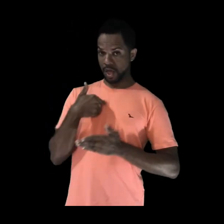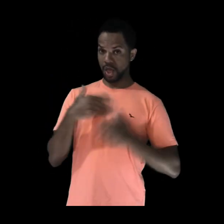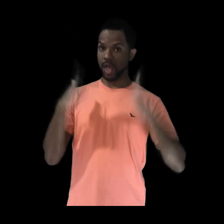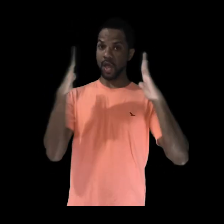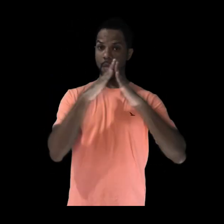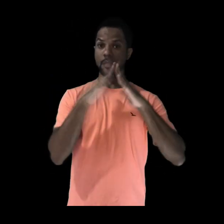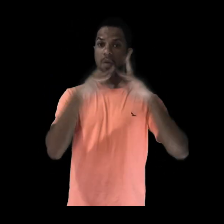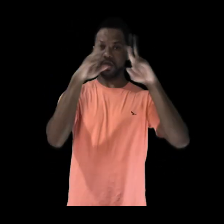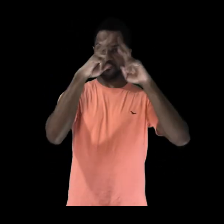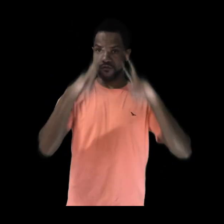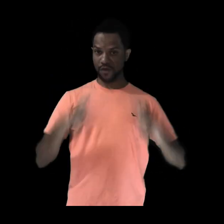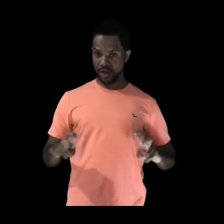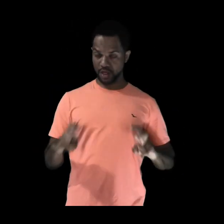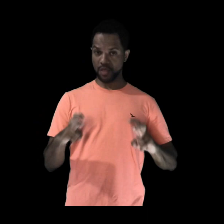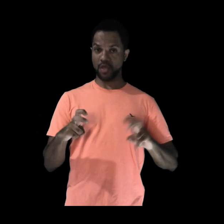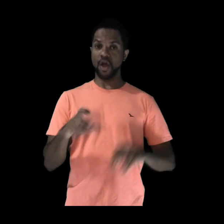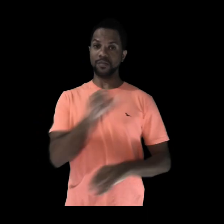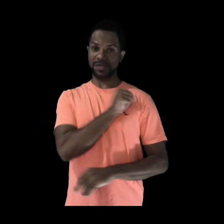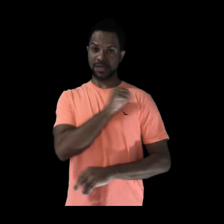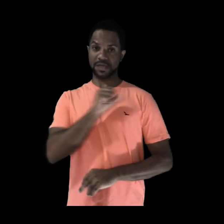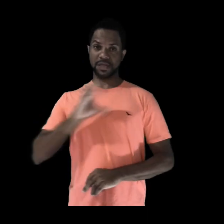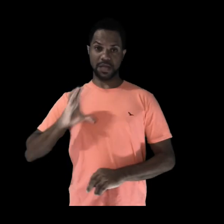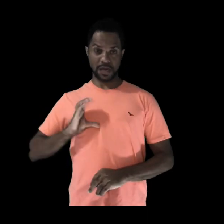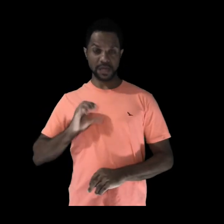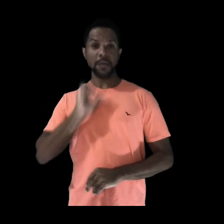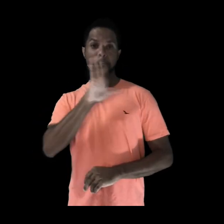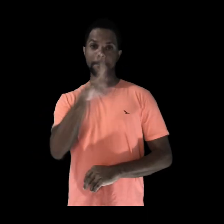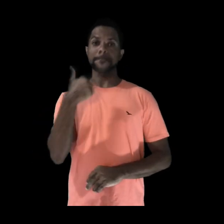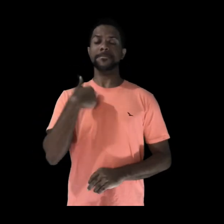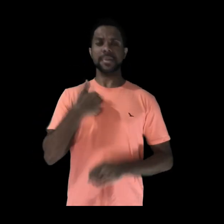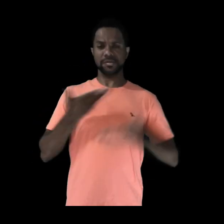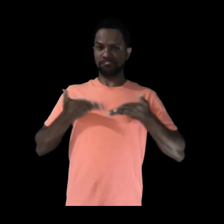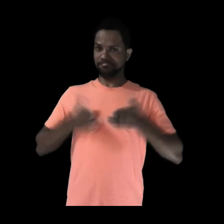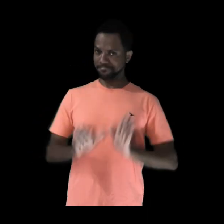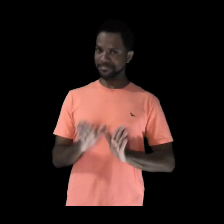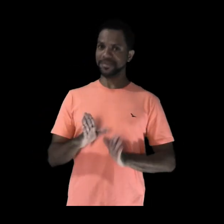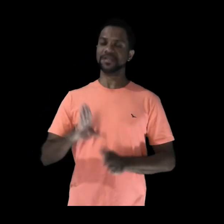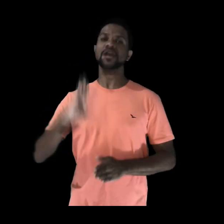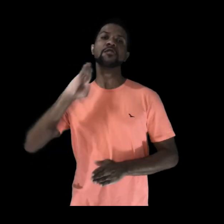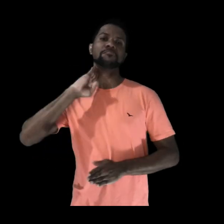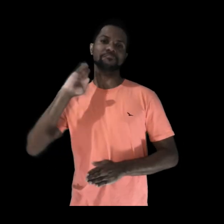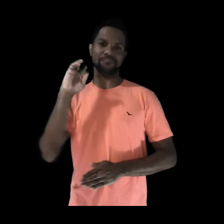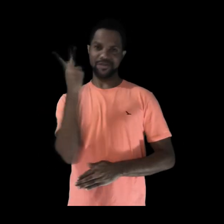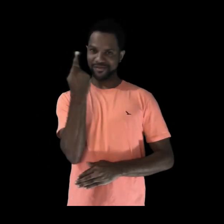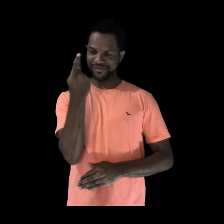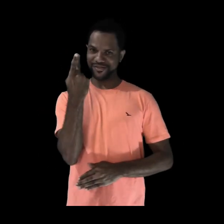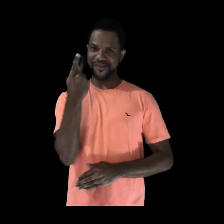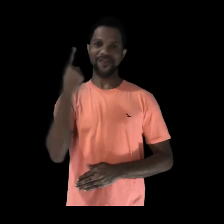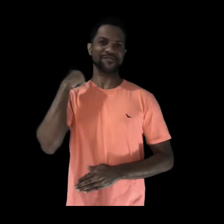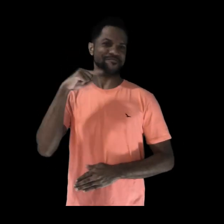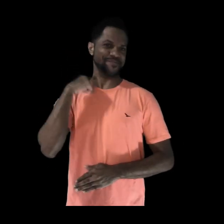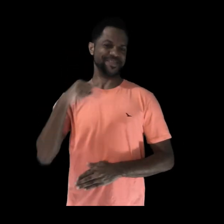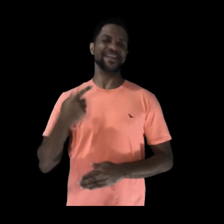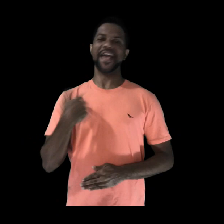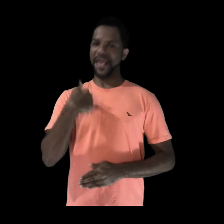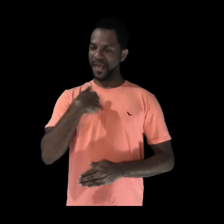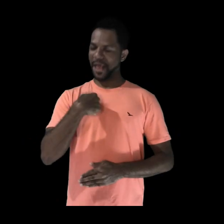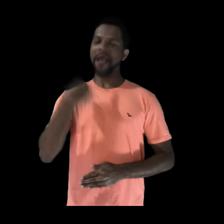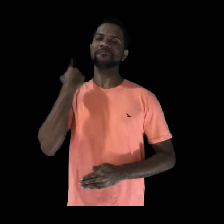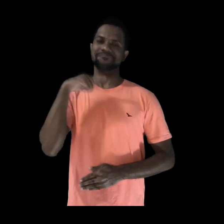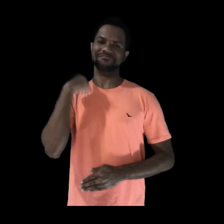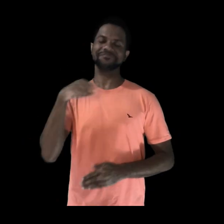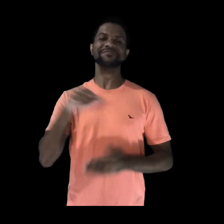onde? Atualmente eu moro em Florianópolis, Santa Catarina, mas eu sou natural da cidade de Belo Horizonte, em Minas Gerais. Sou